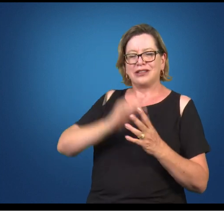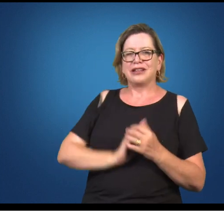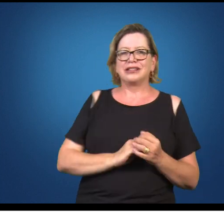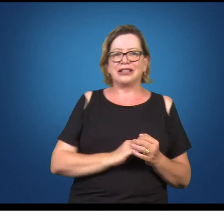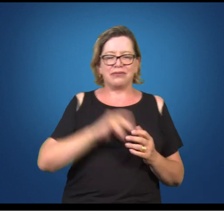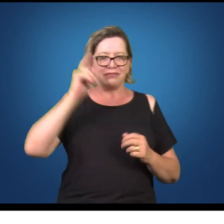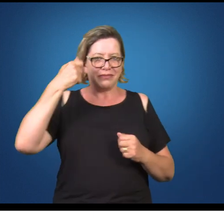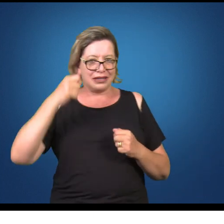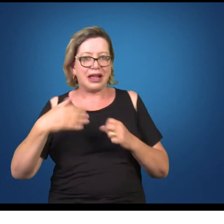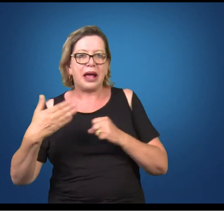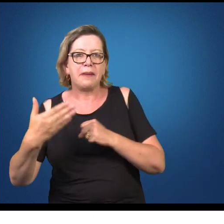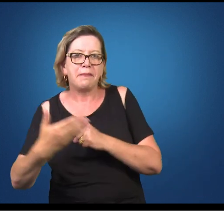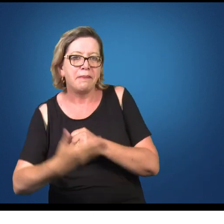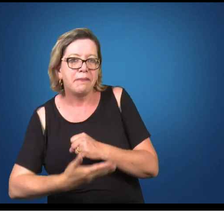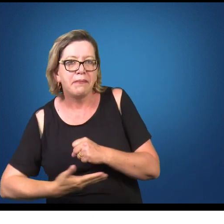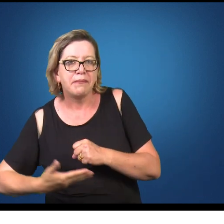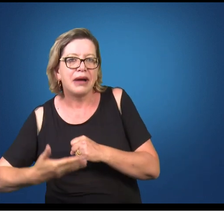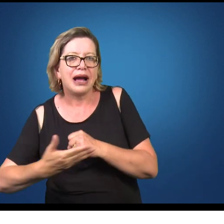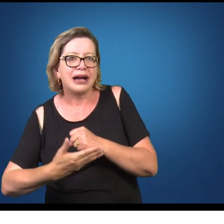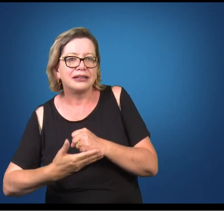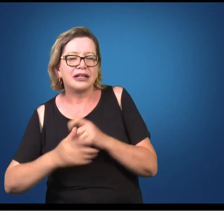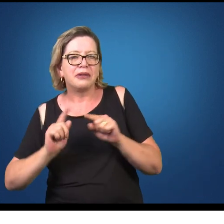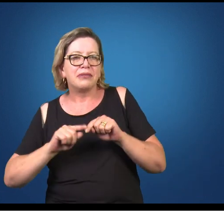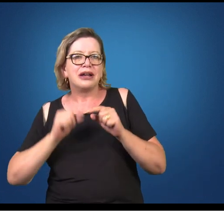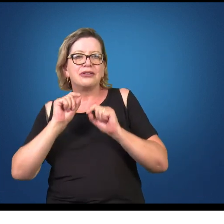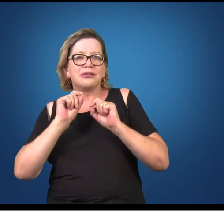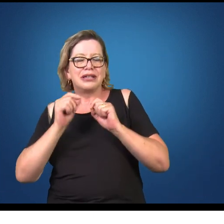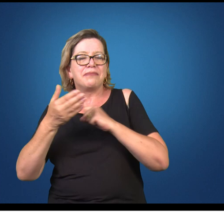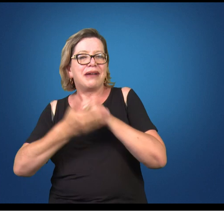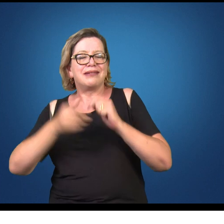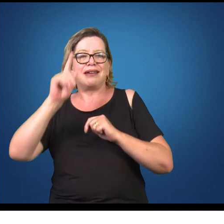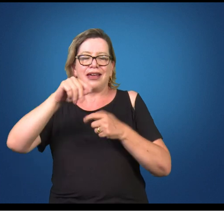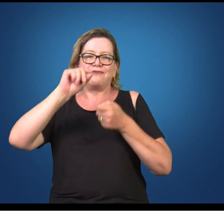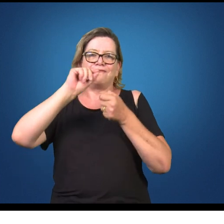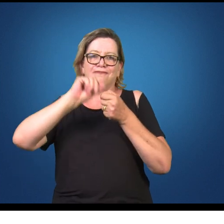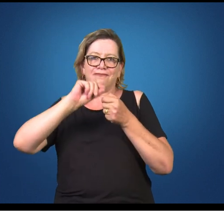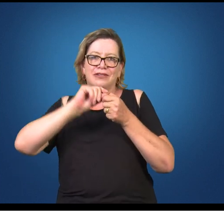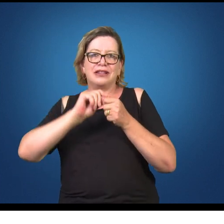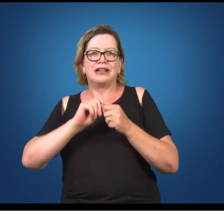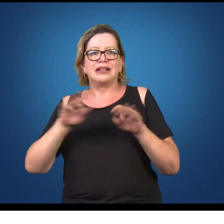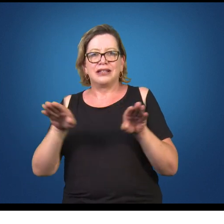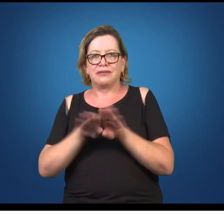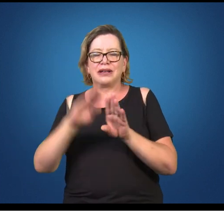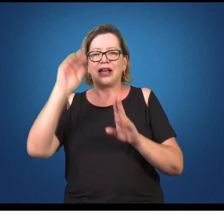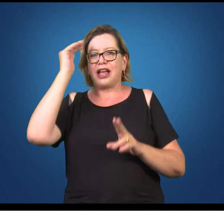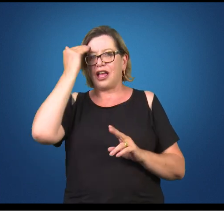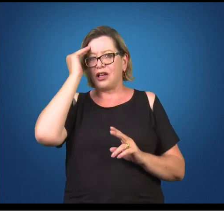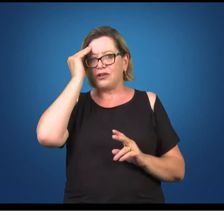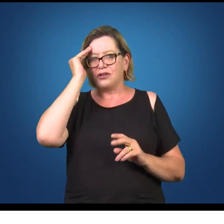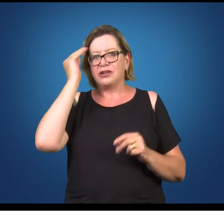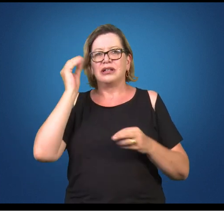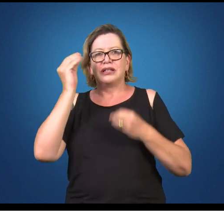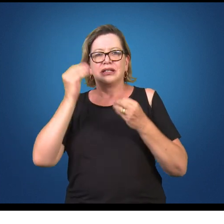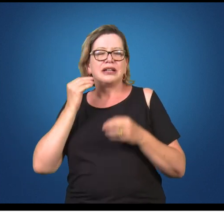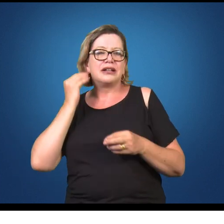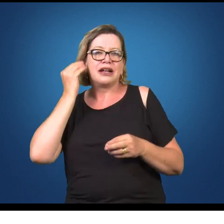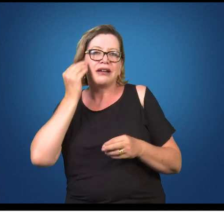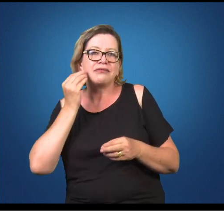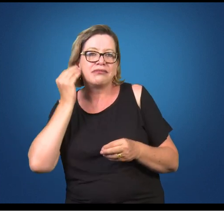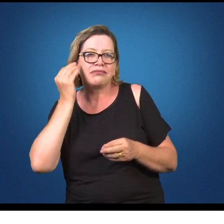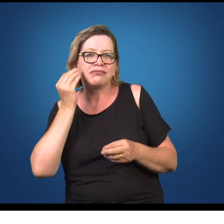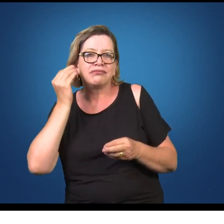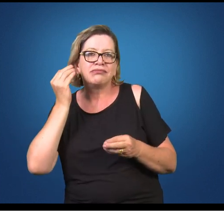dá suporte, mas o que está na base é o fazer. Né? O fazer e o compreender, que está desde a